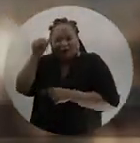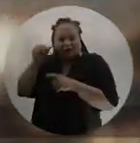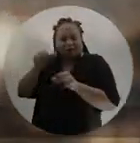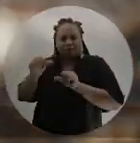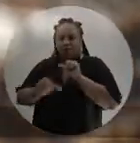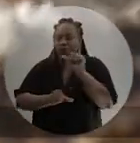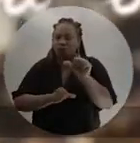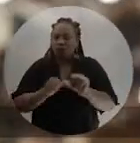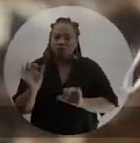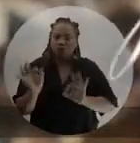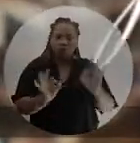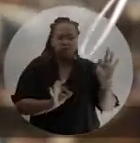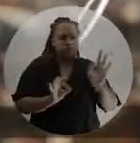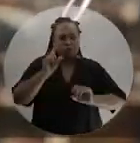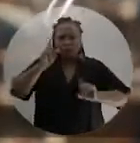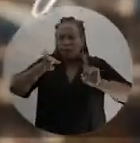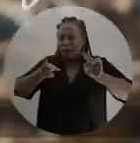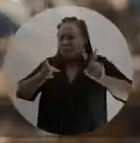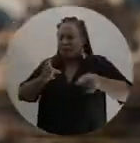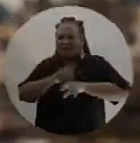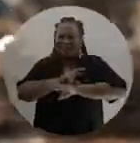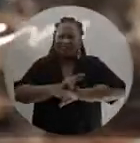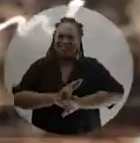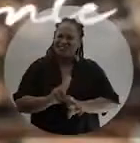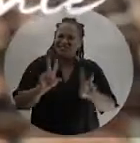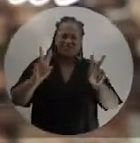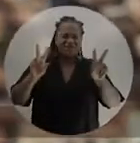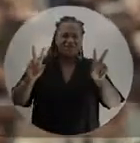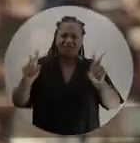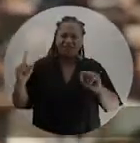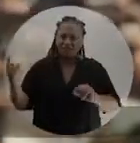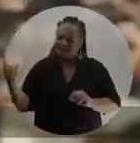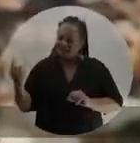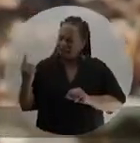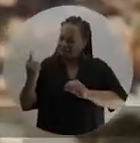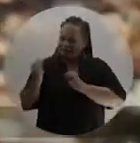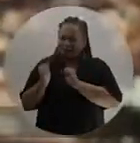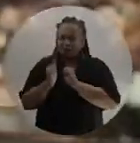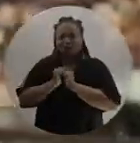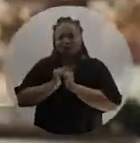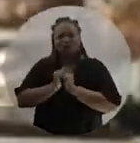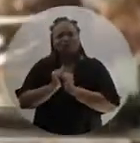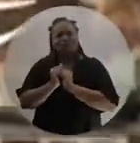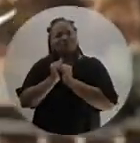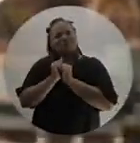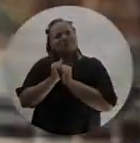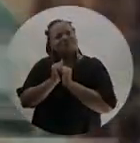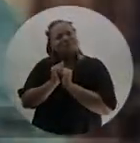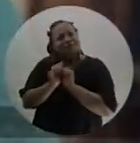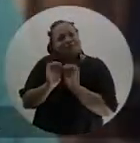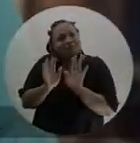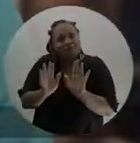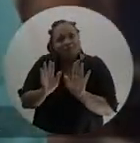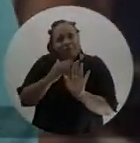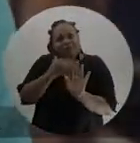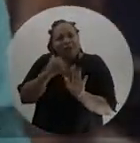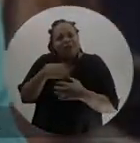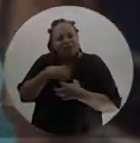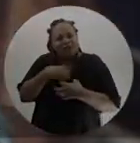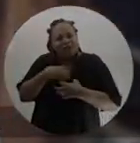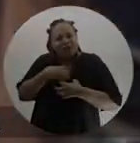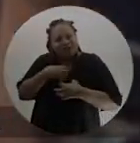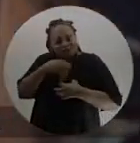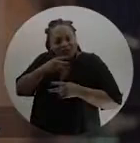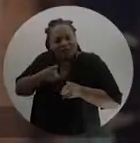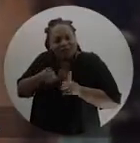Neto mudou o jeito de governar, fez diferente, veio para perto da gente. Mas a melhor maneira